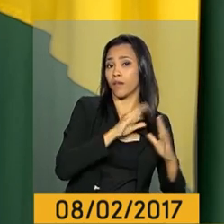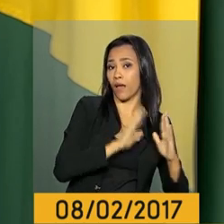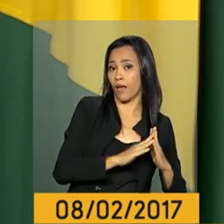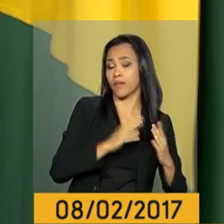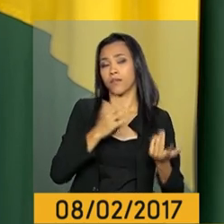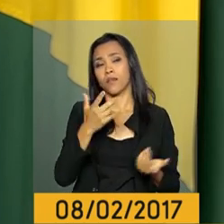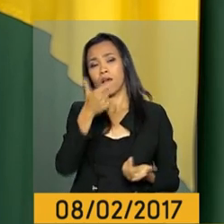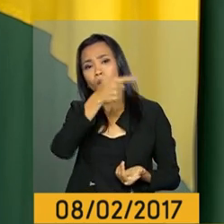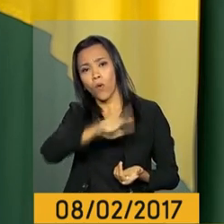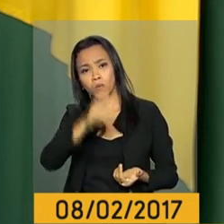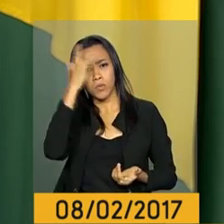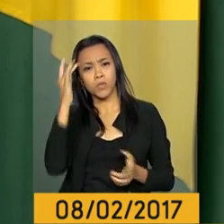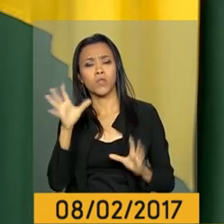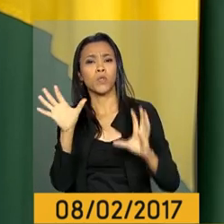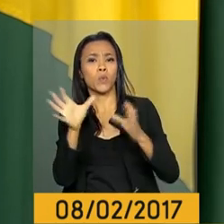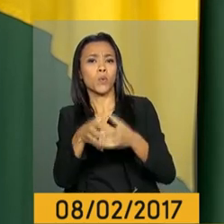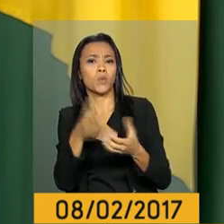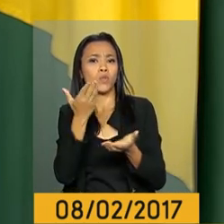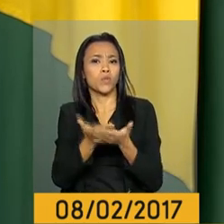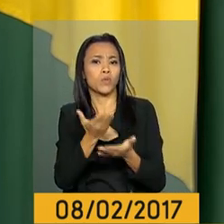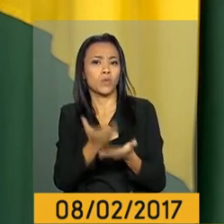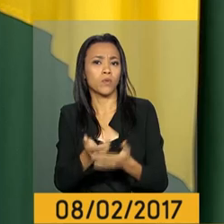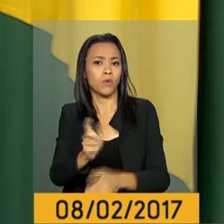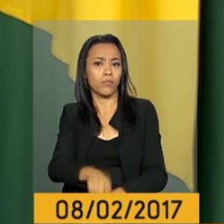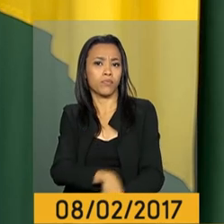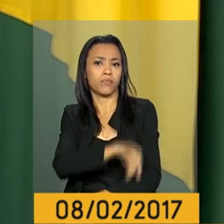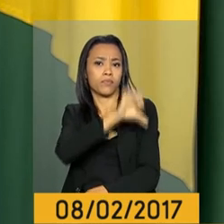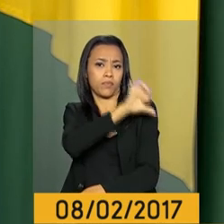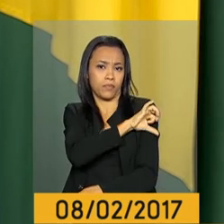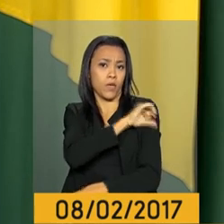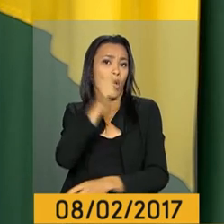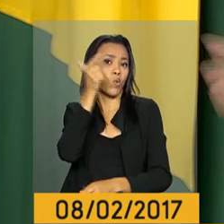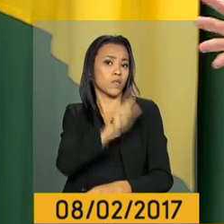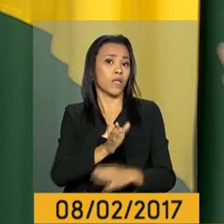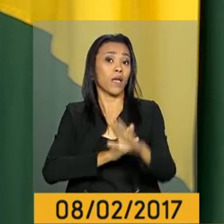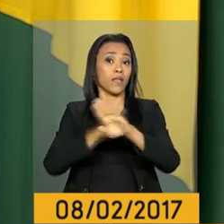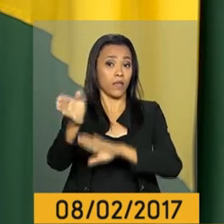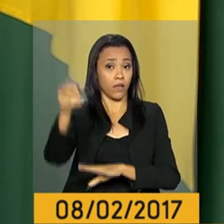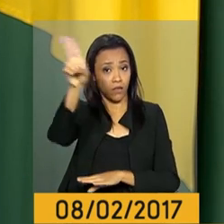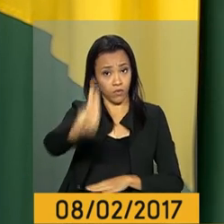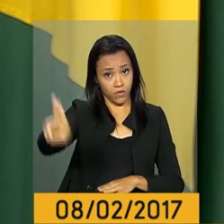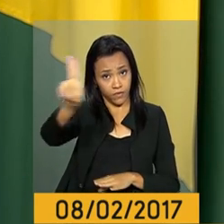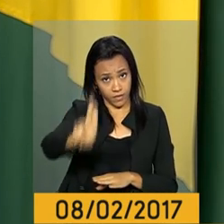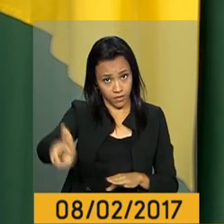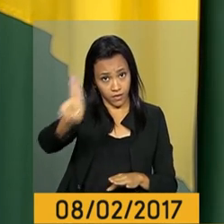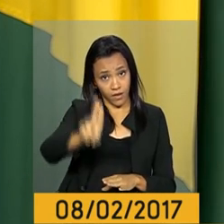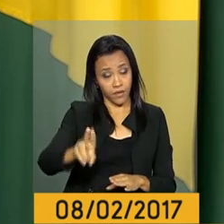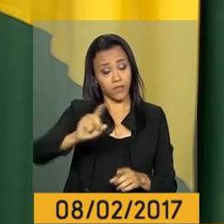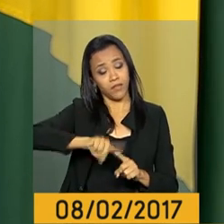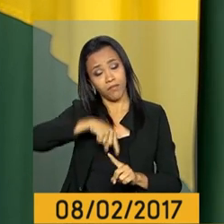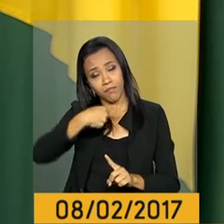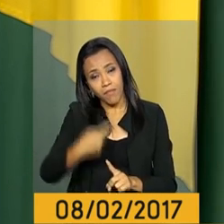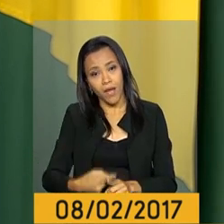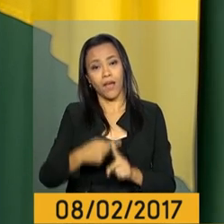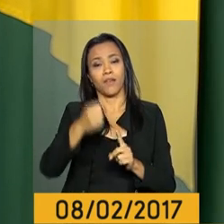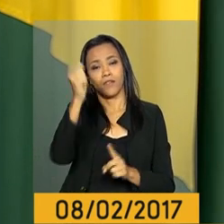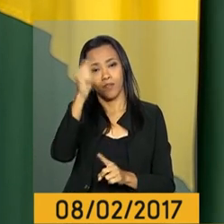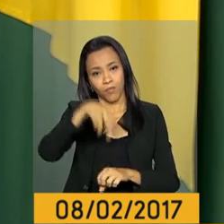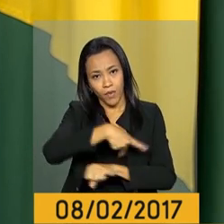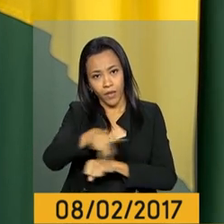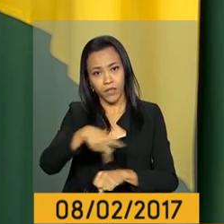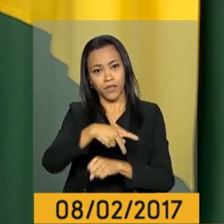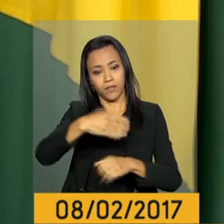escolas os seus grupos escolares Seu ensino fundamental possam chegar às univers e fazer cada vez mais o Brasil